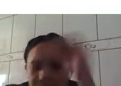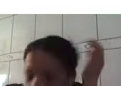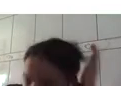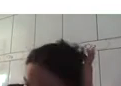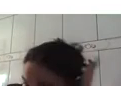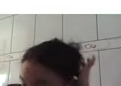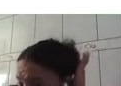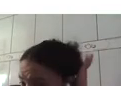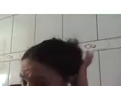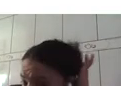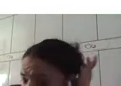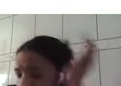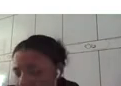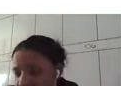Apareceu, nossa, só lá.